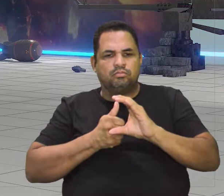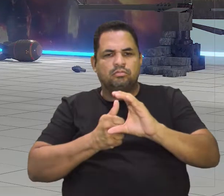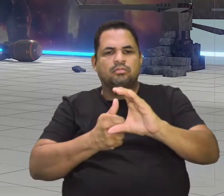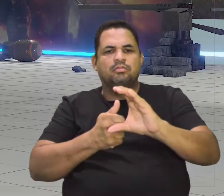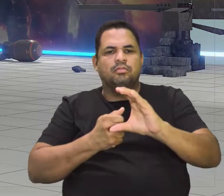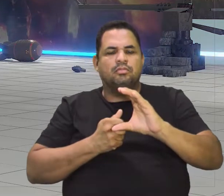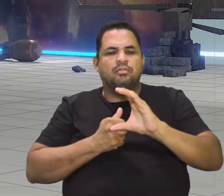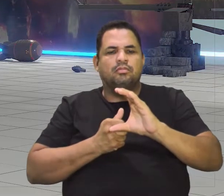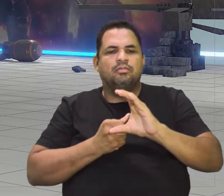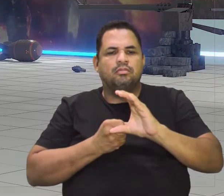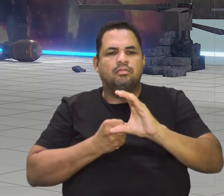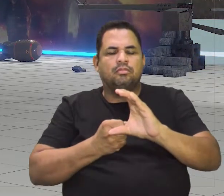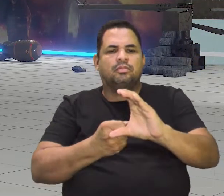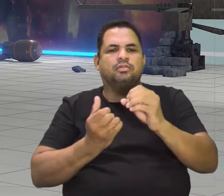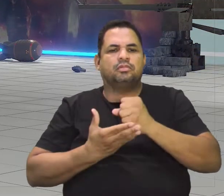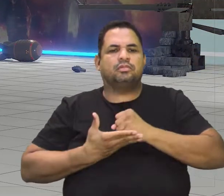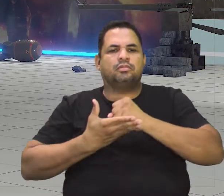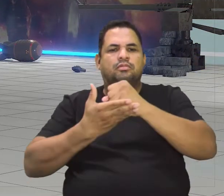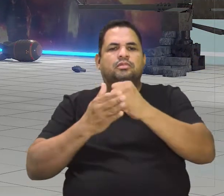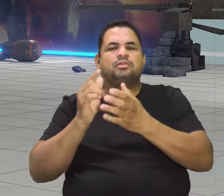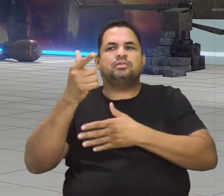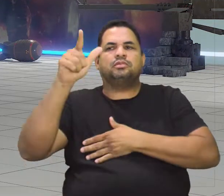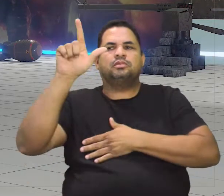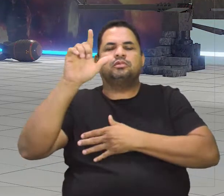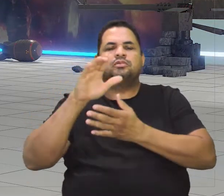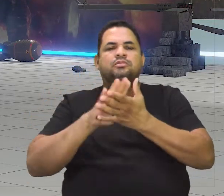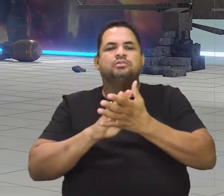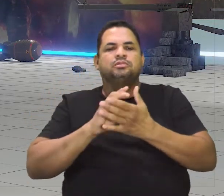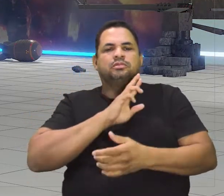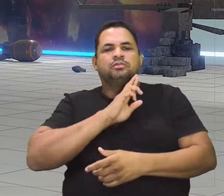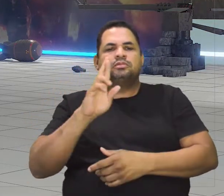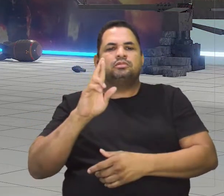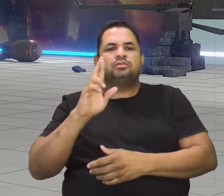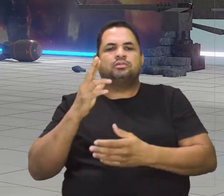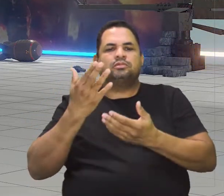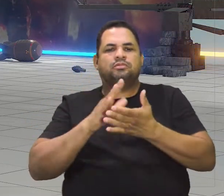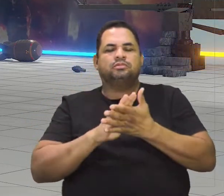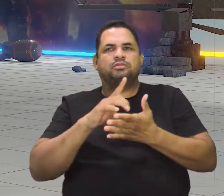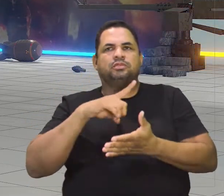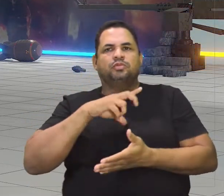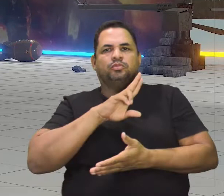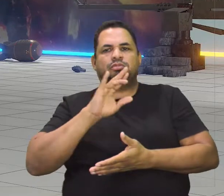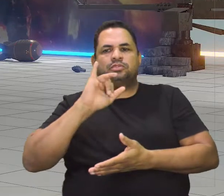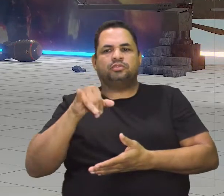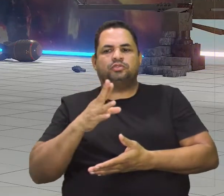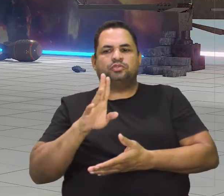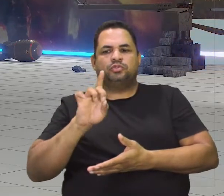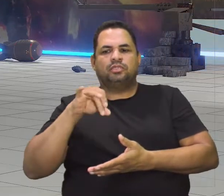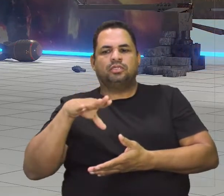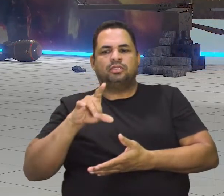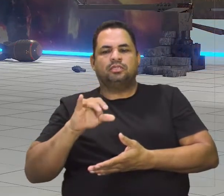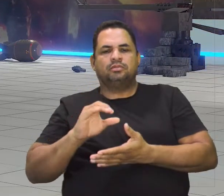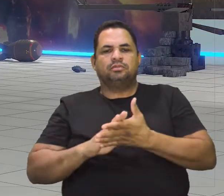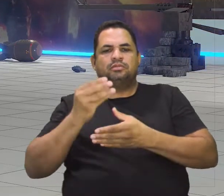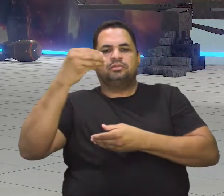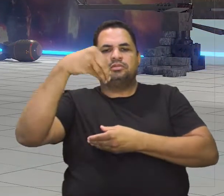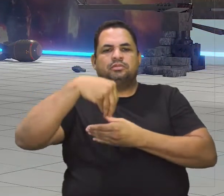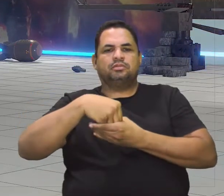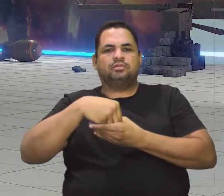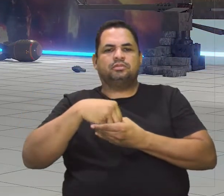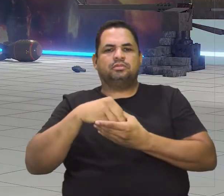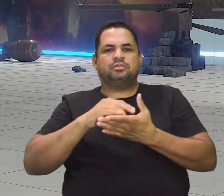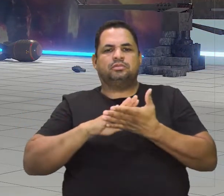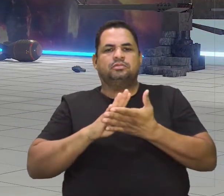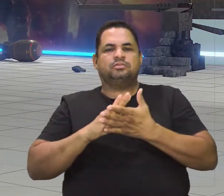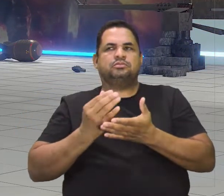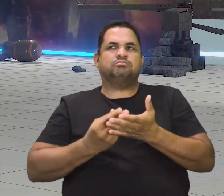religião que ele se baseou numa outra religião antiga chamada judaísmo. Então, lá dentro do judaísmo, lá dentro do